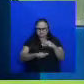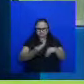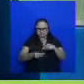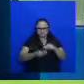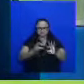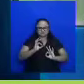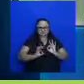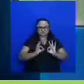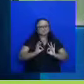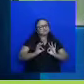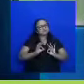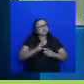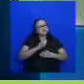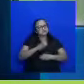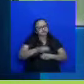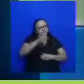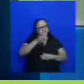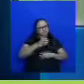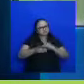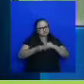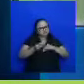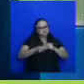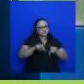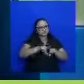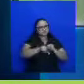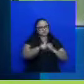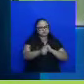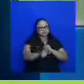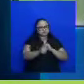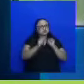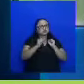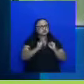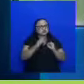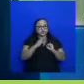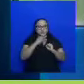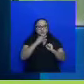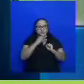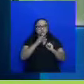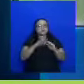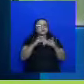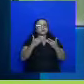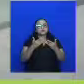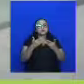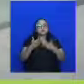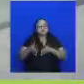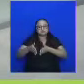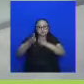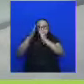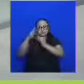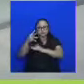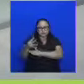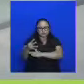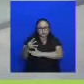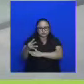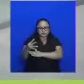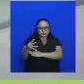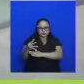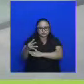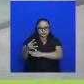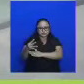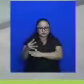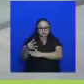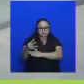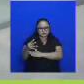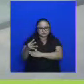dentro do nosso terceiro globo, o globo do Super 7, para que possamos conhecer então qual será a bola sorteada para a nossa